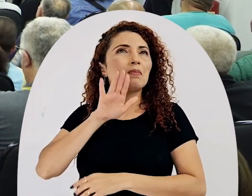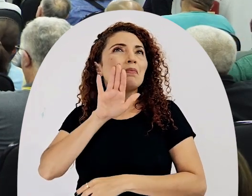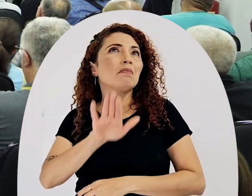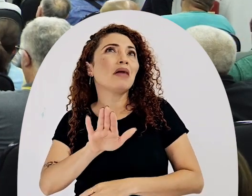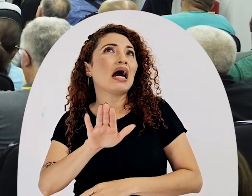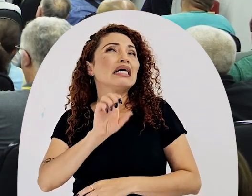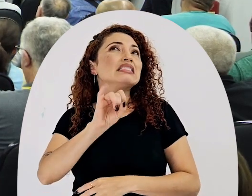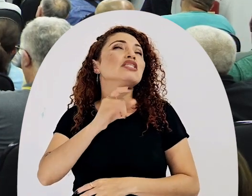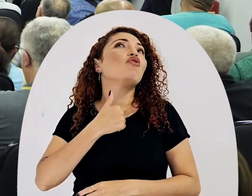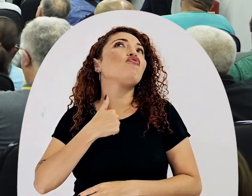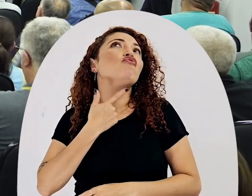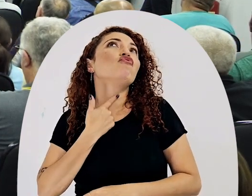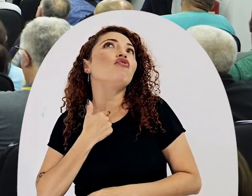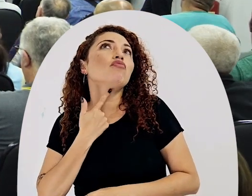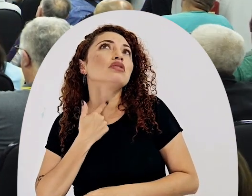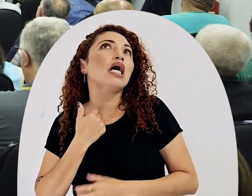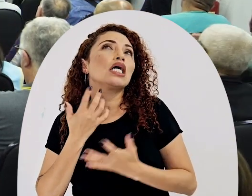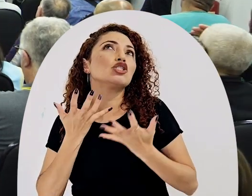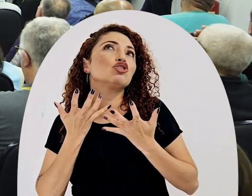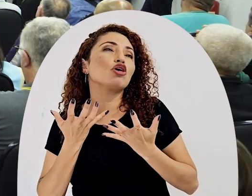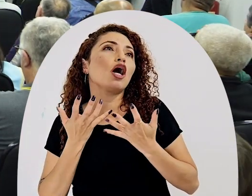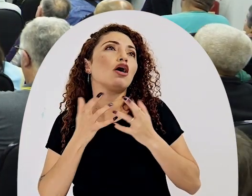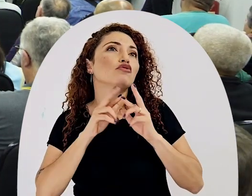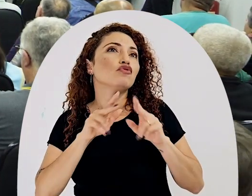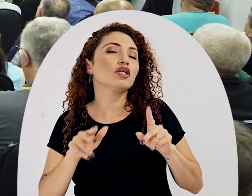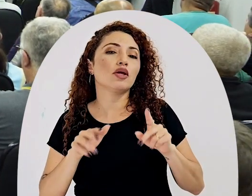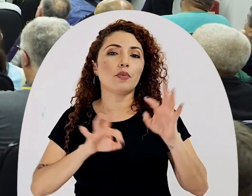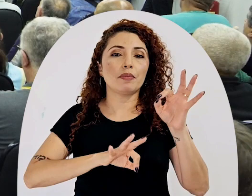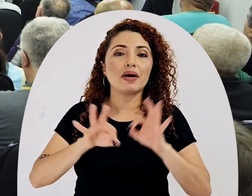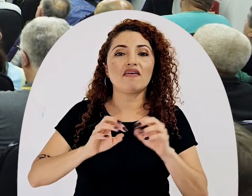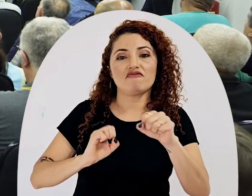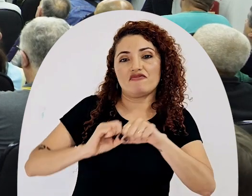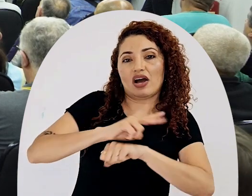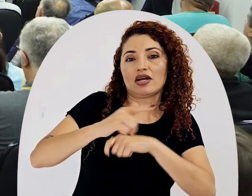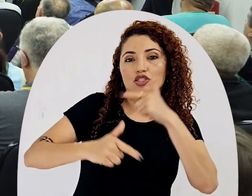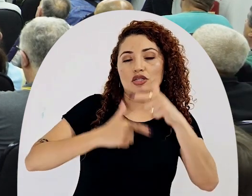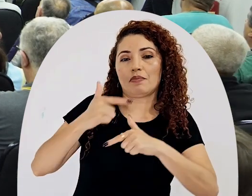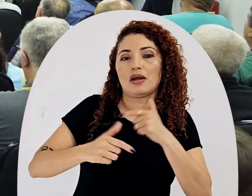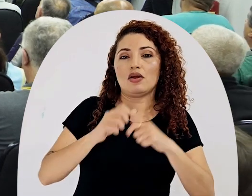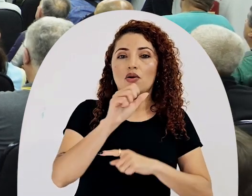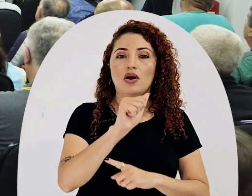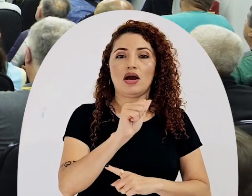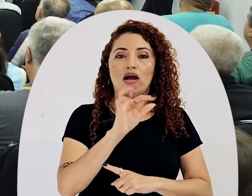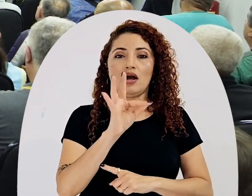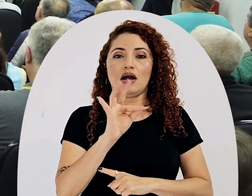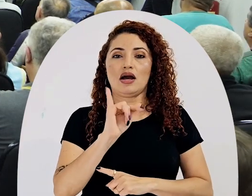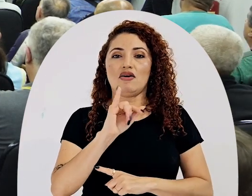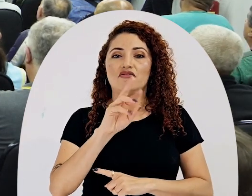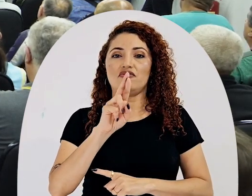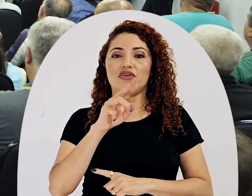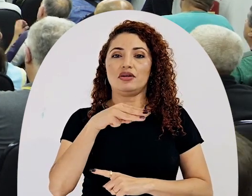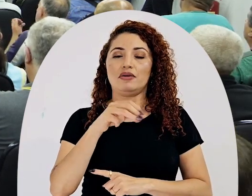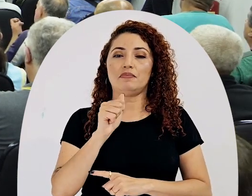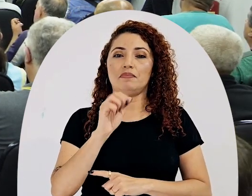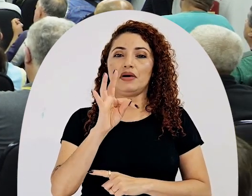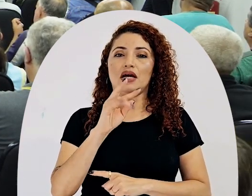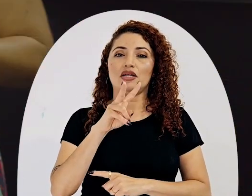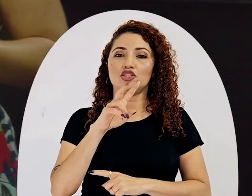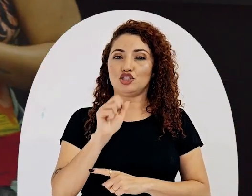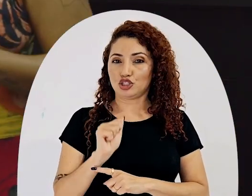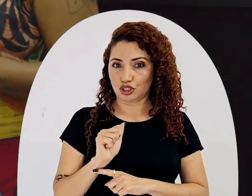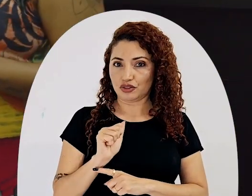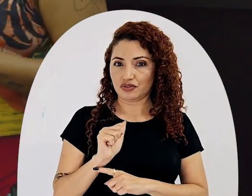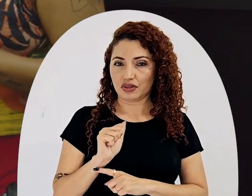a intencionalidade, ou eu fizer vagas afirmativas, eu não estou sendo exclusivo? Exclusivo